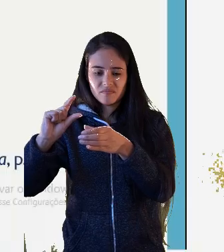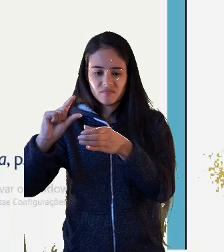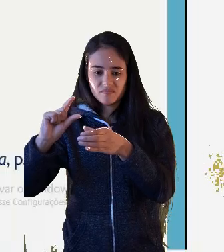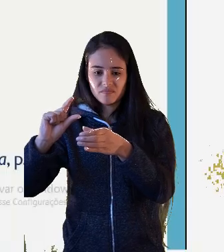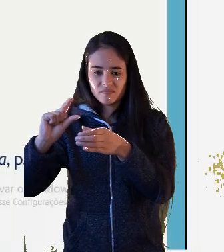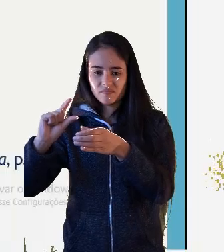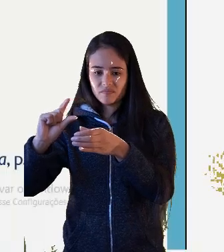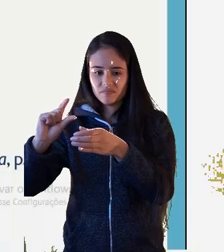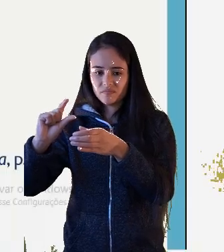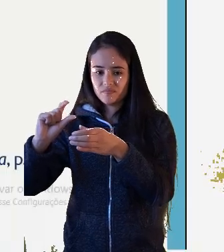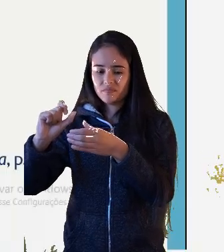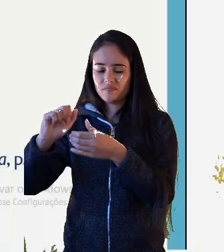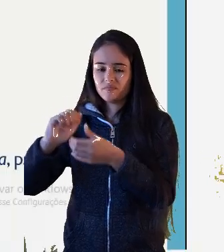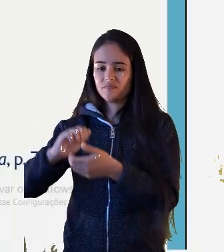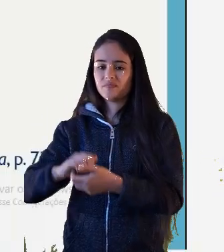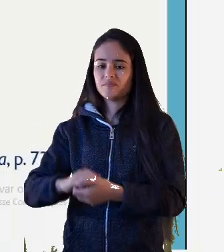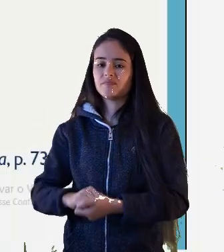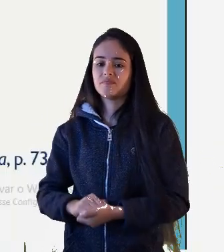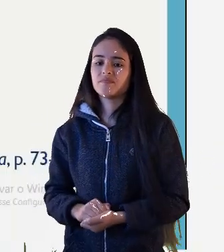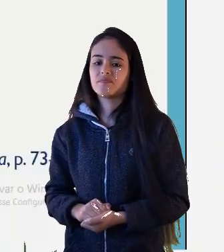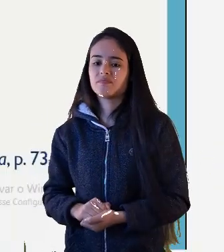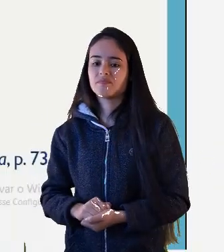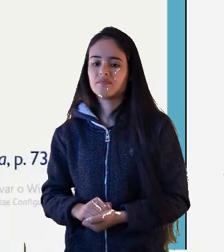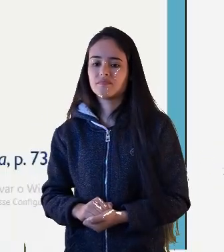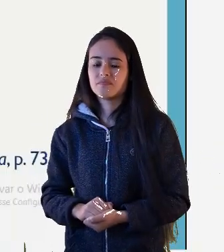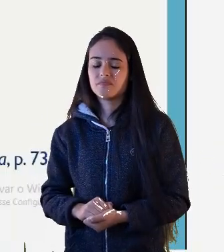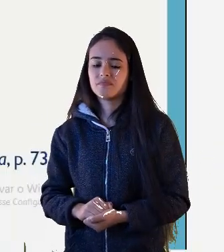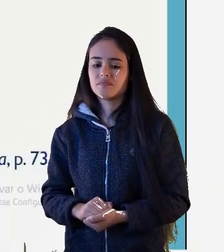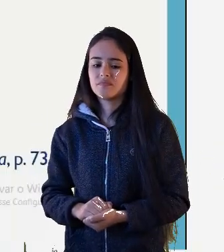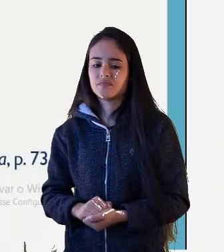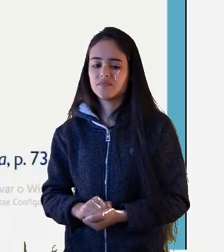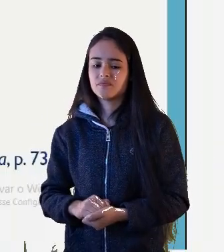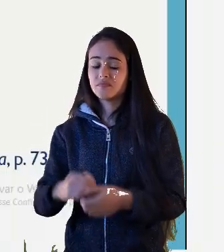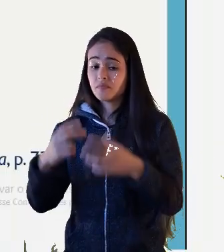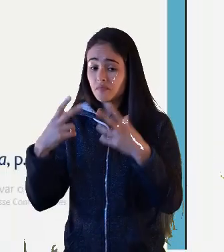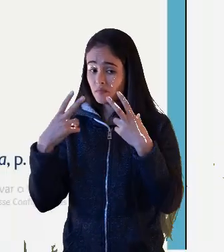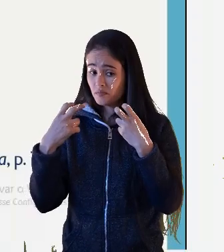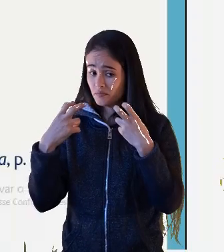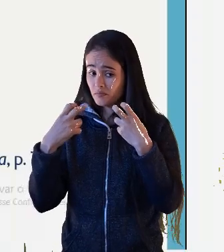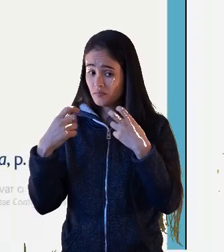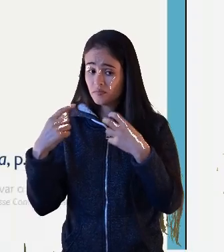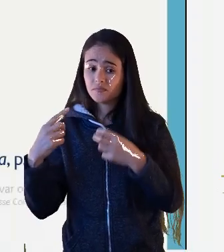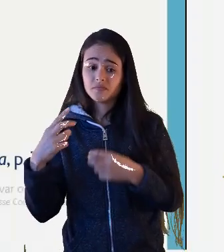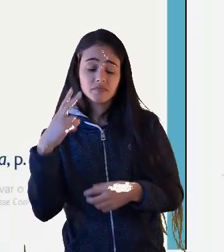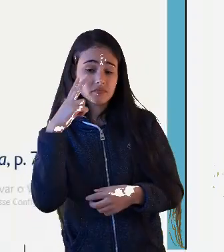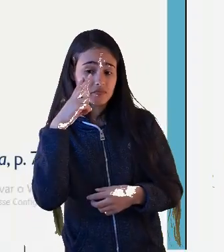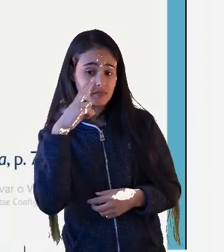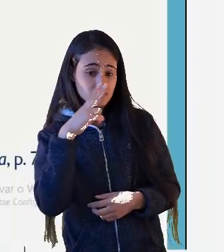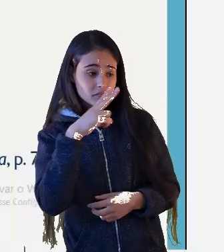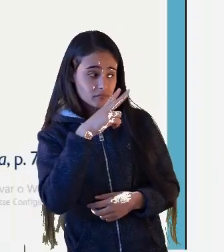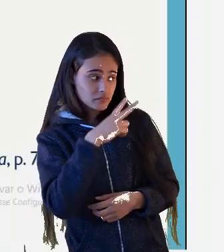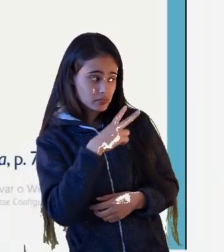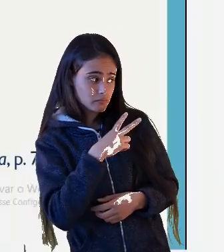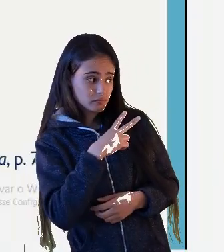sua cota. Cota é só a gota afrouxando botas de um exército para